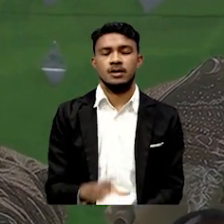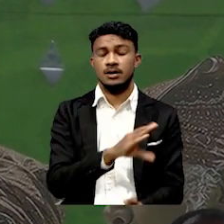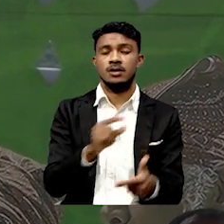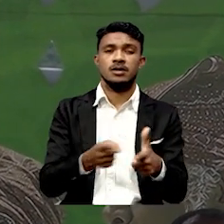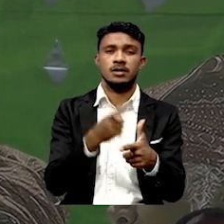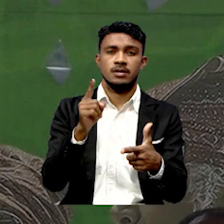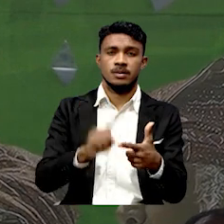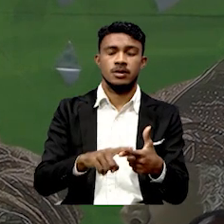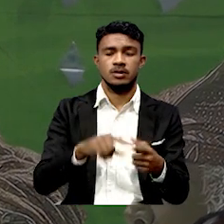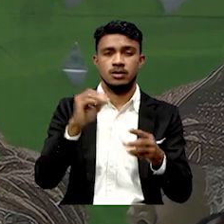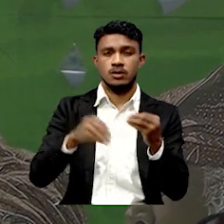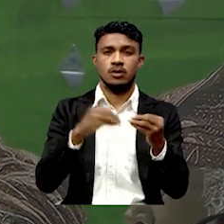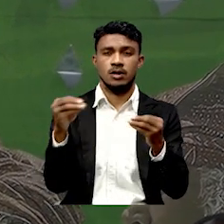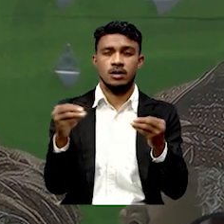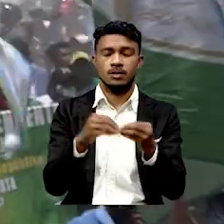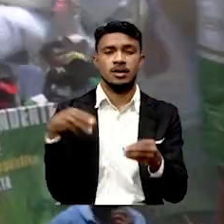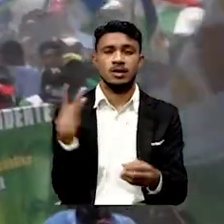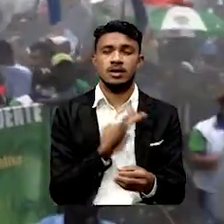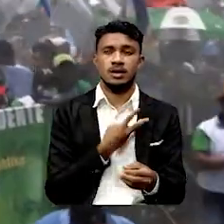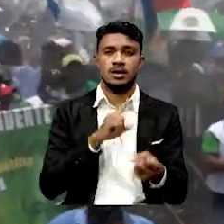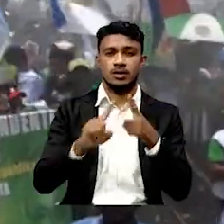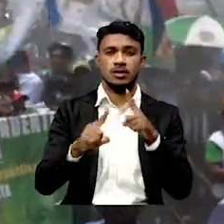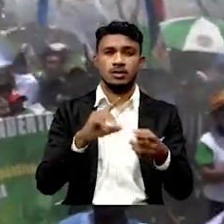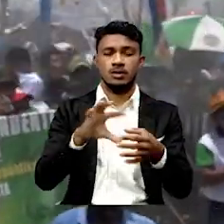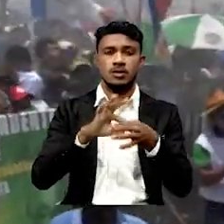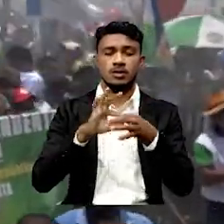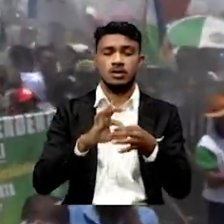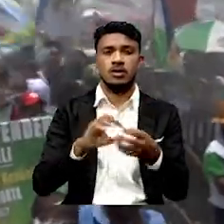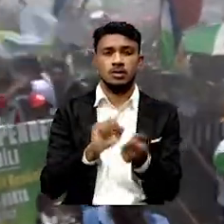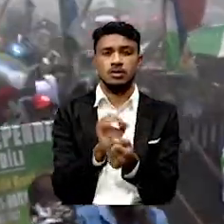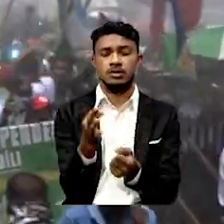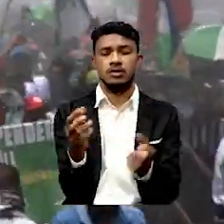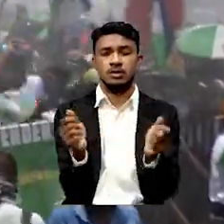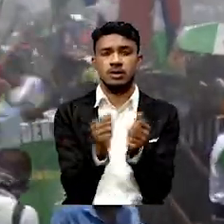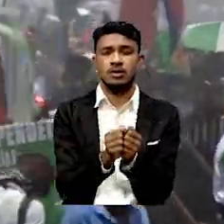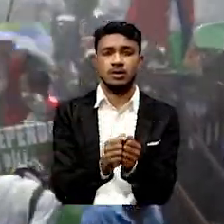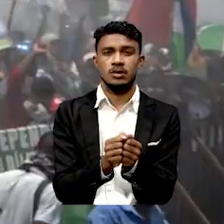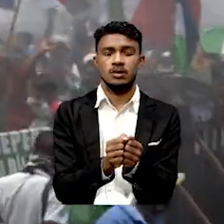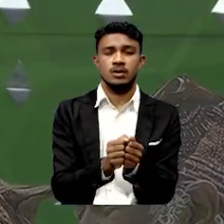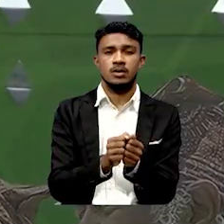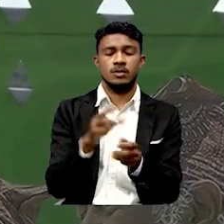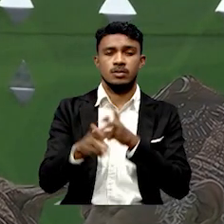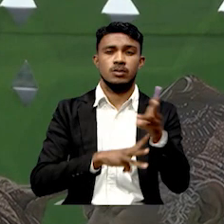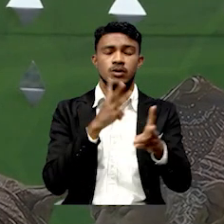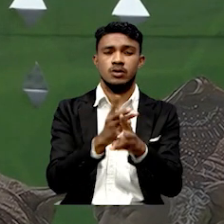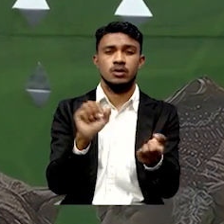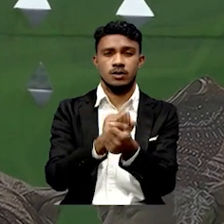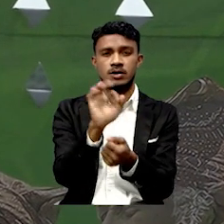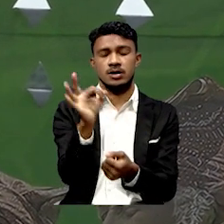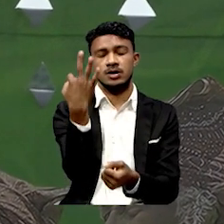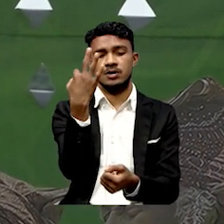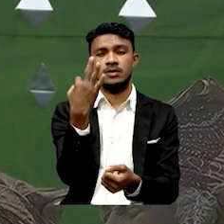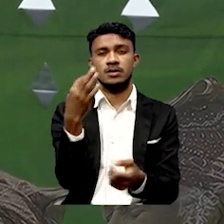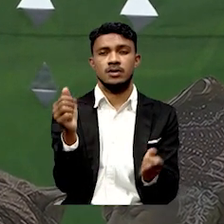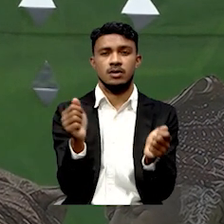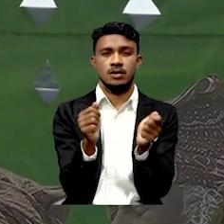Investigação com a gente em relação com o Conoco Felipe. Auditoria para fim fundo Covid-19.